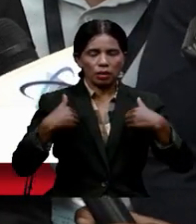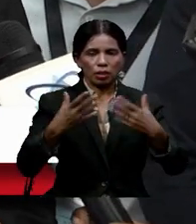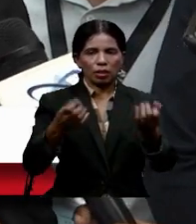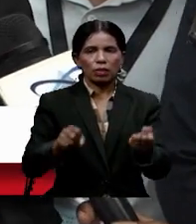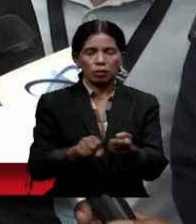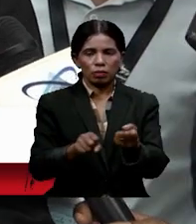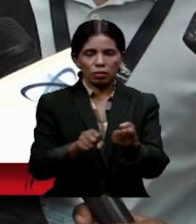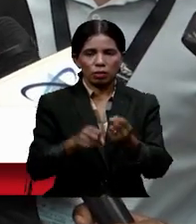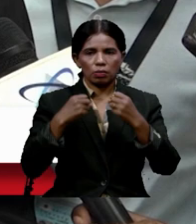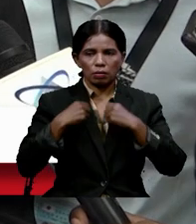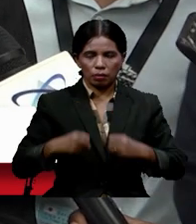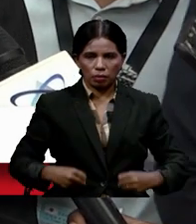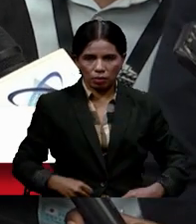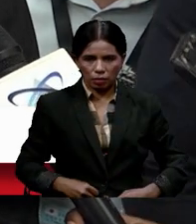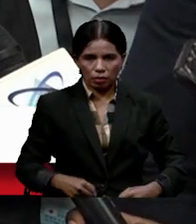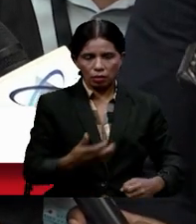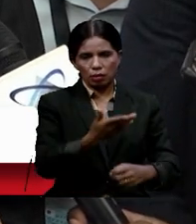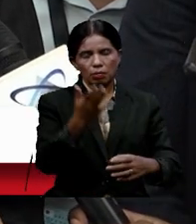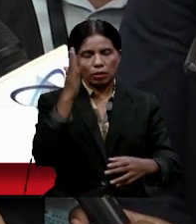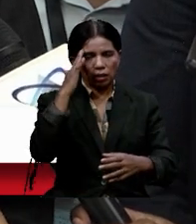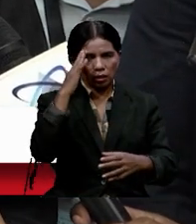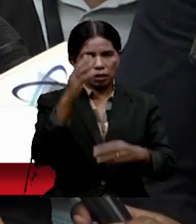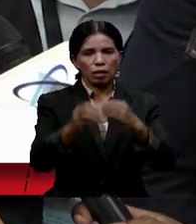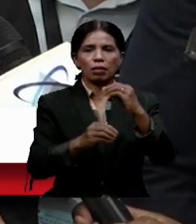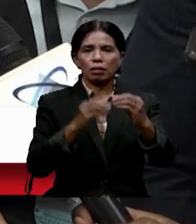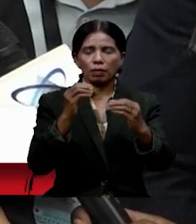ao setor saúde. Ele luta pode ser até né, que tá,